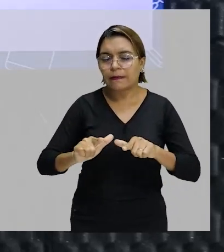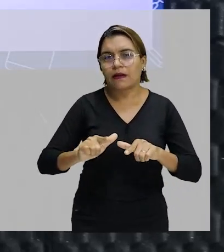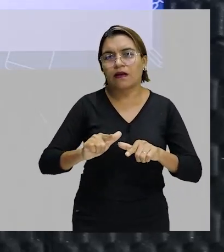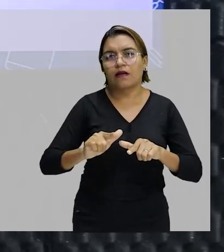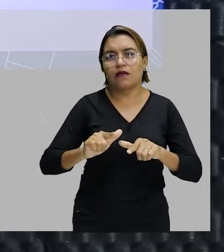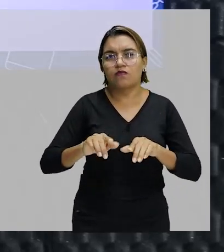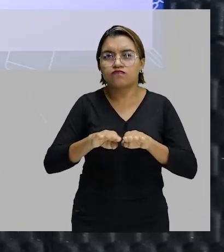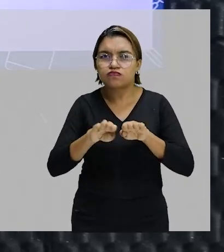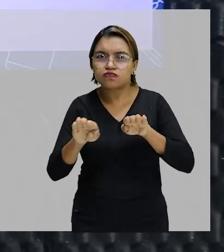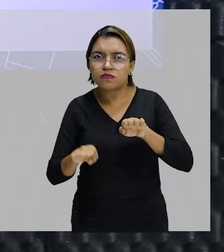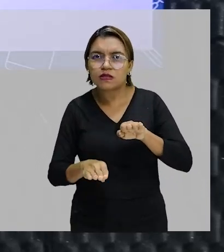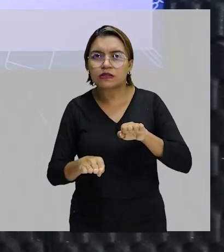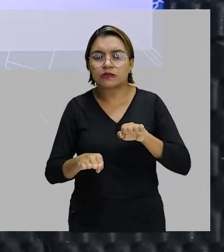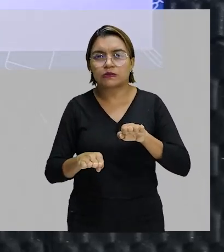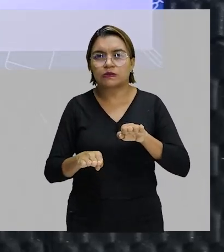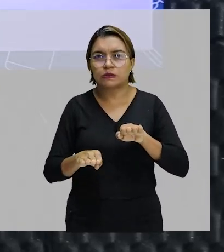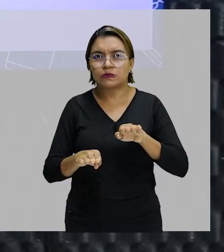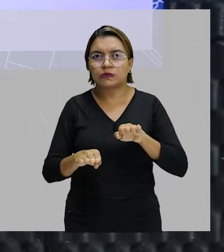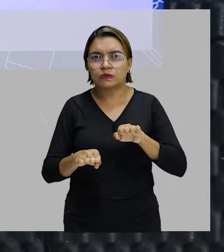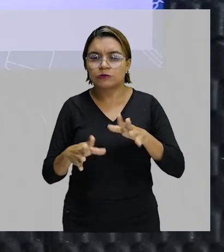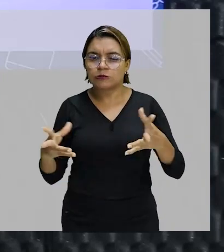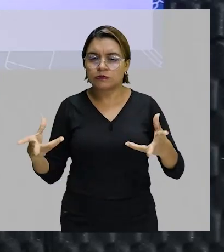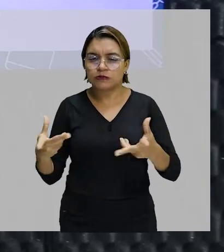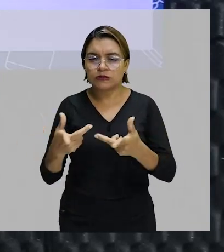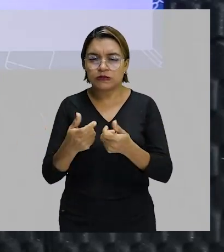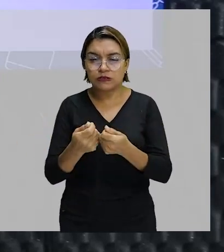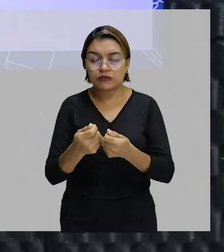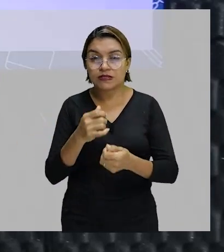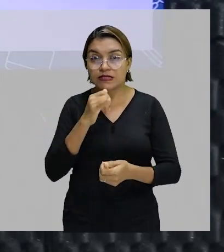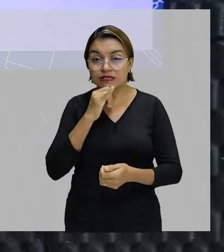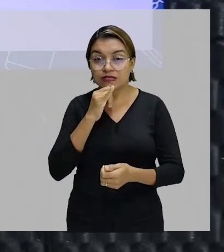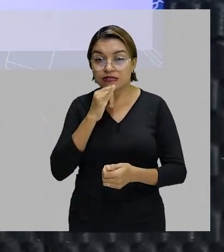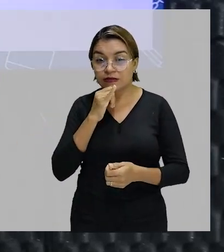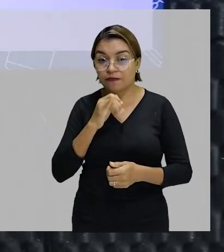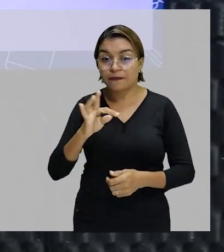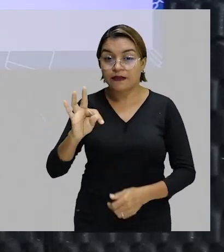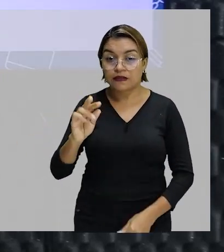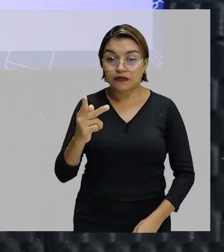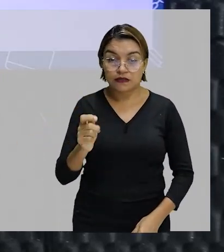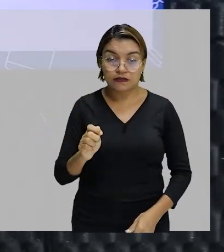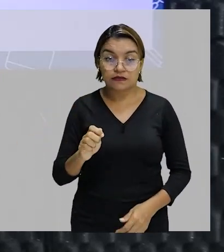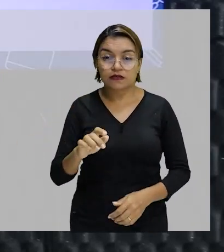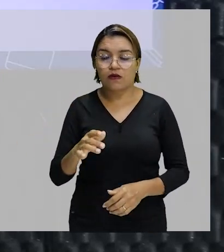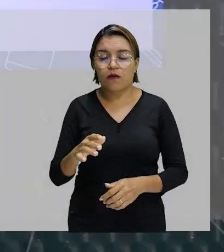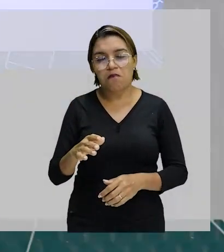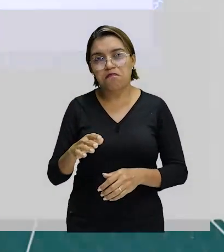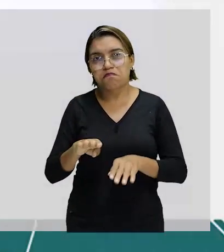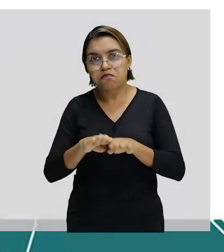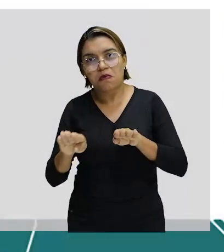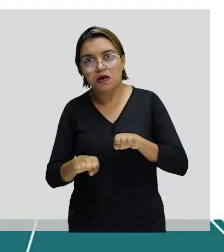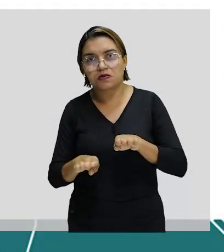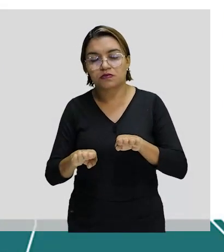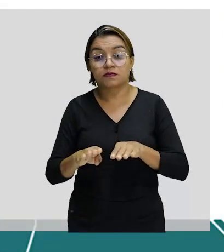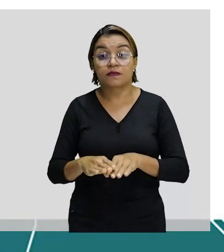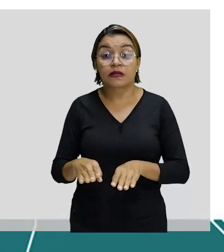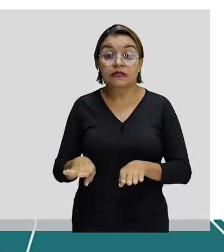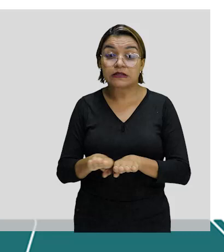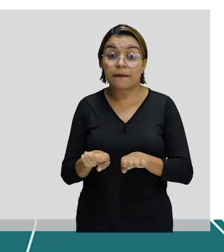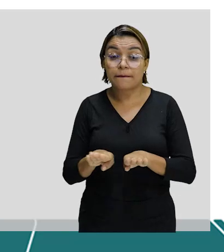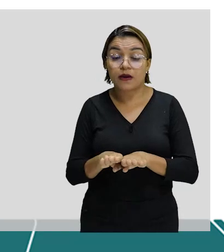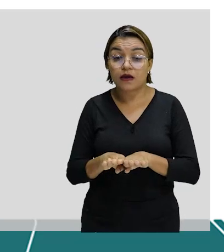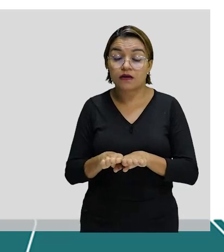ter o artigo definido e a palavrinha least, que significa o menos ou a menos. Já no